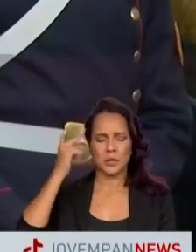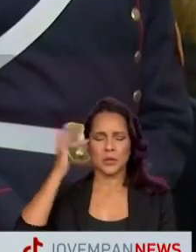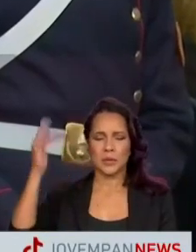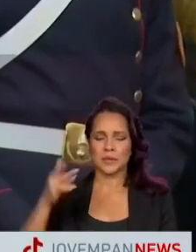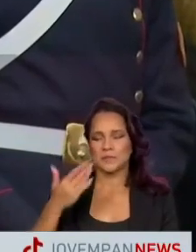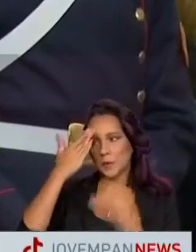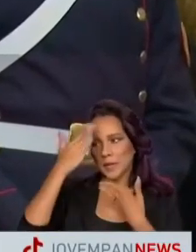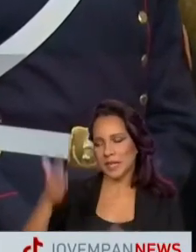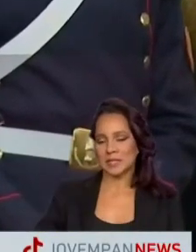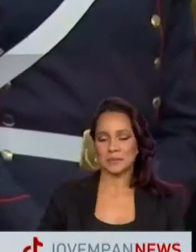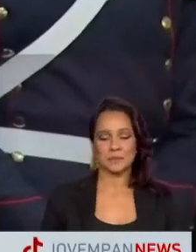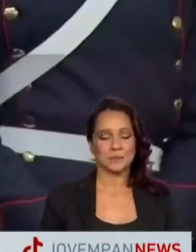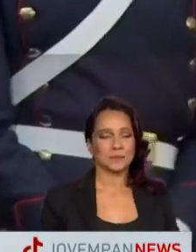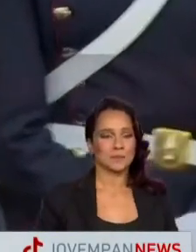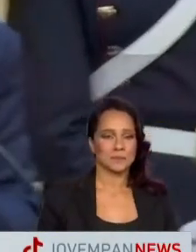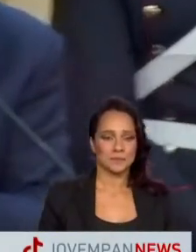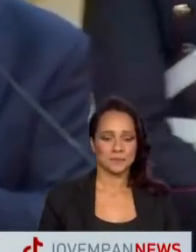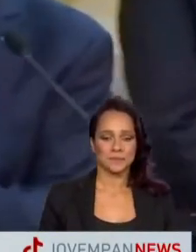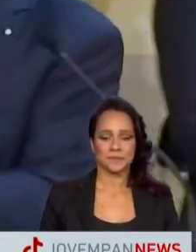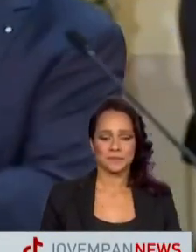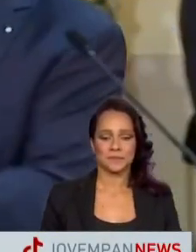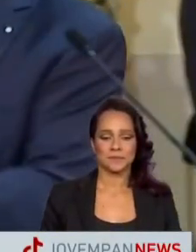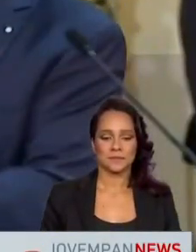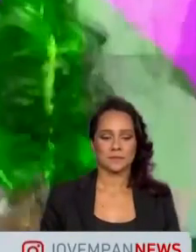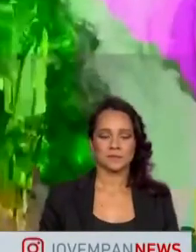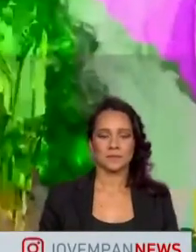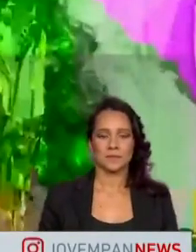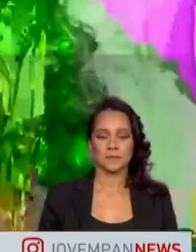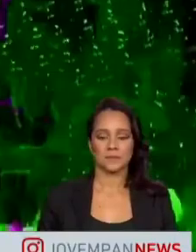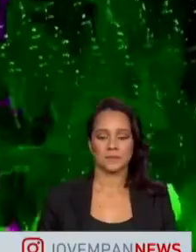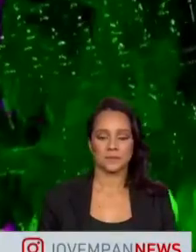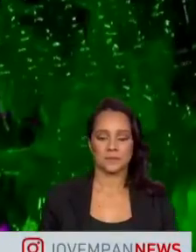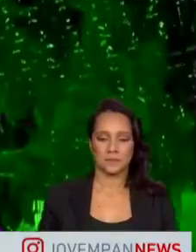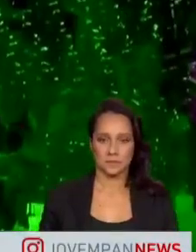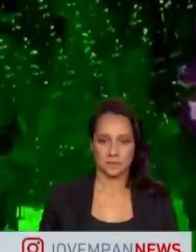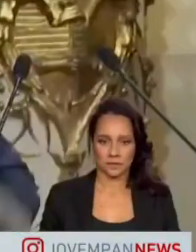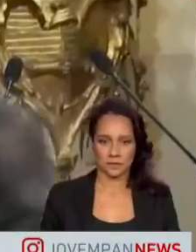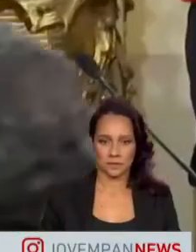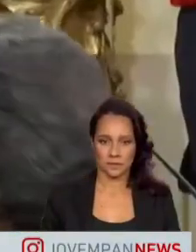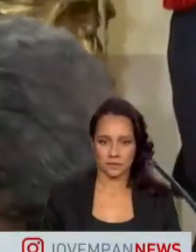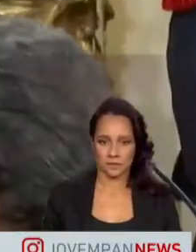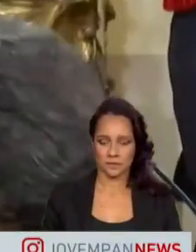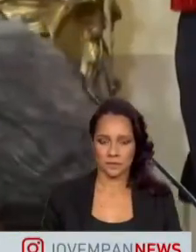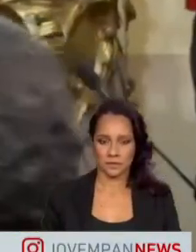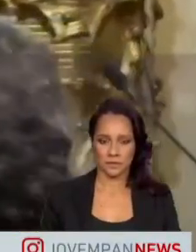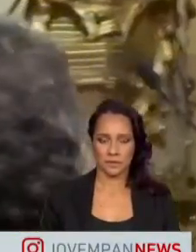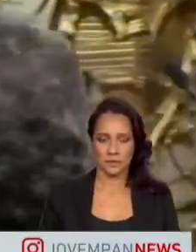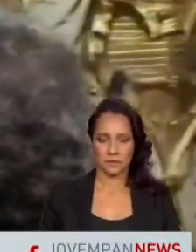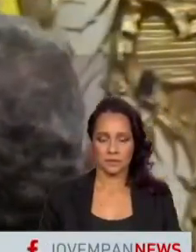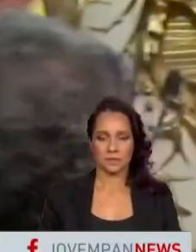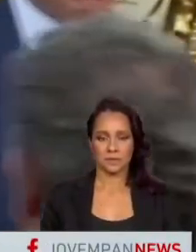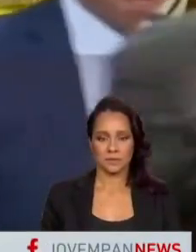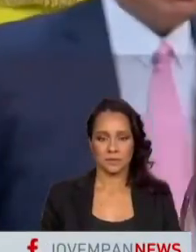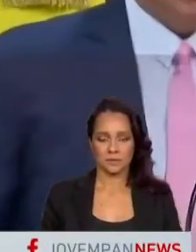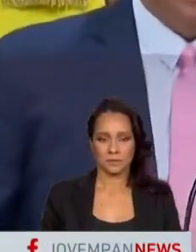gracias. Muito obrigado. Hasta aquí esta declaración de prensa de los señores presidentes de la República Argentina